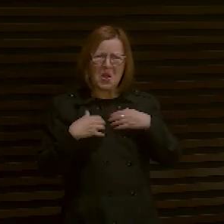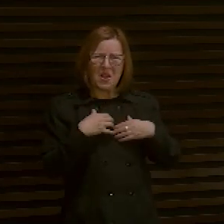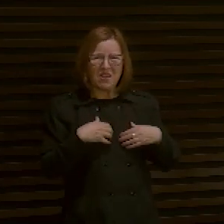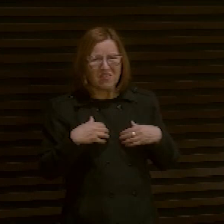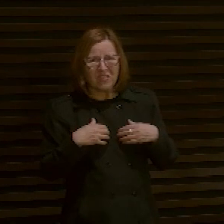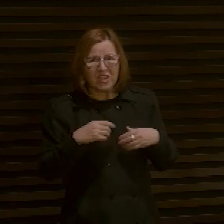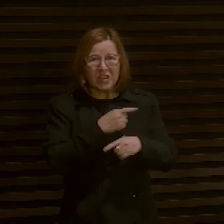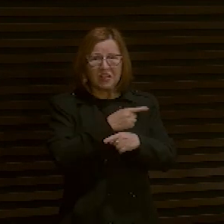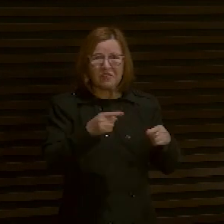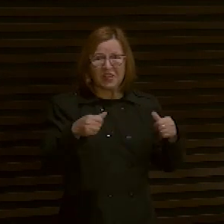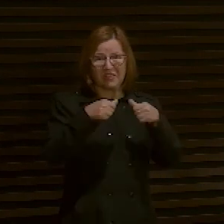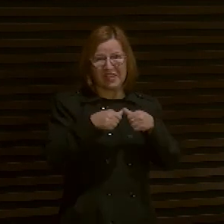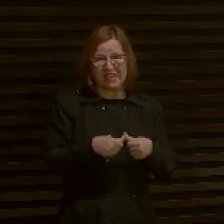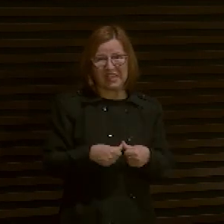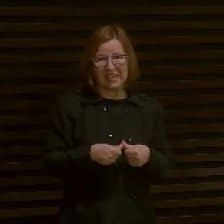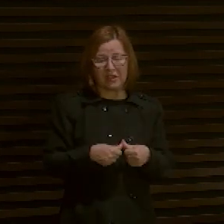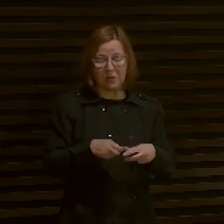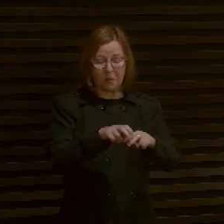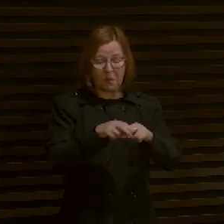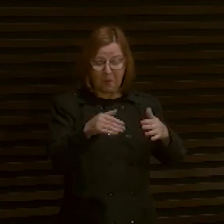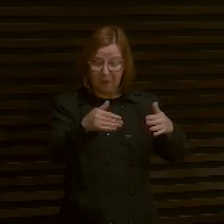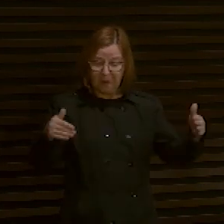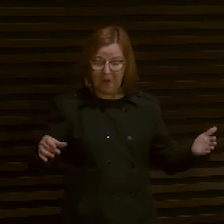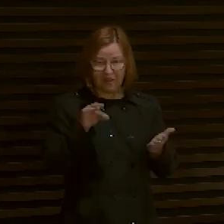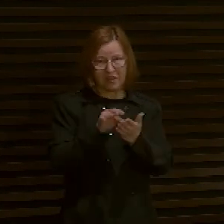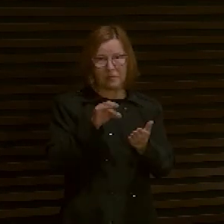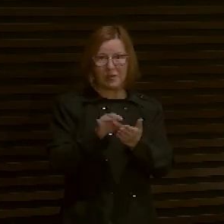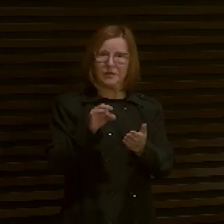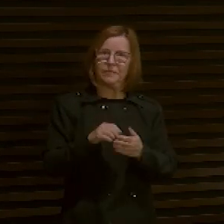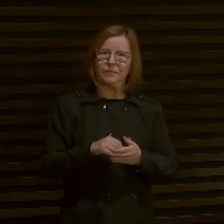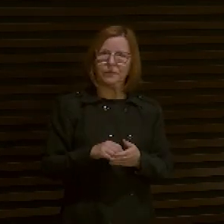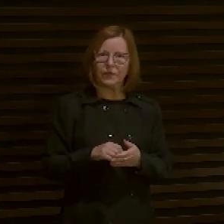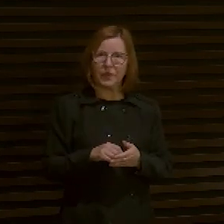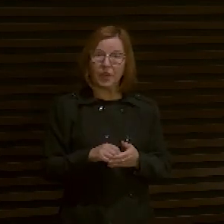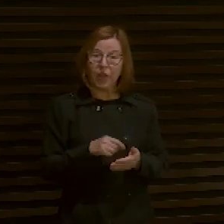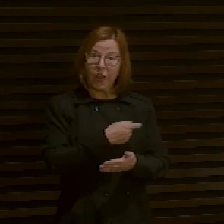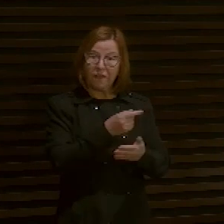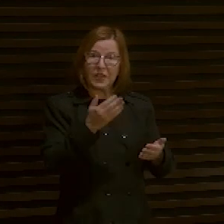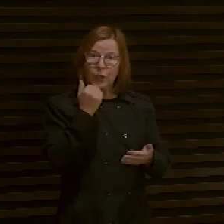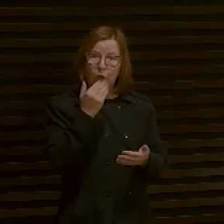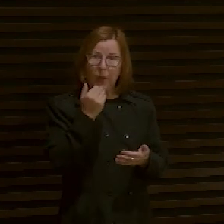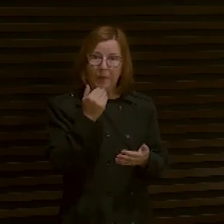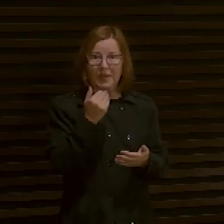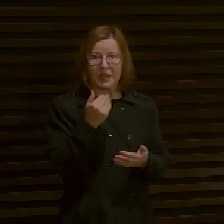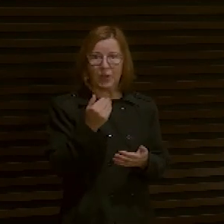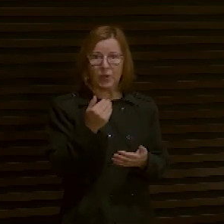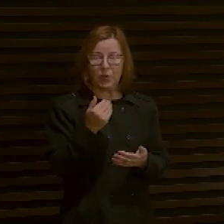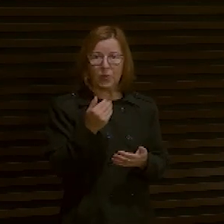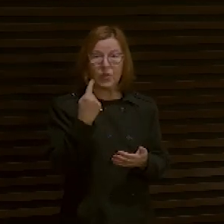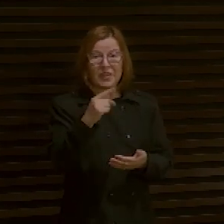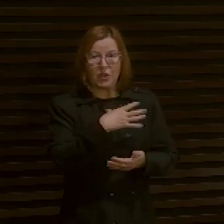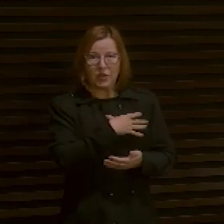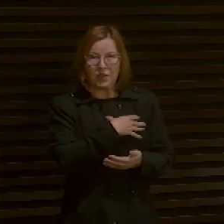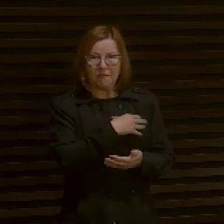inimigos, vocês comerão o fruto do seu ventre, isso é, a carne de seus filhos e das suas filhas, que o Senhor, seu Deus,